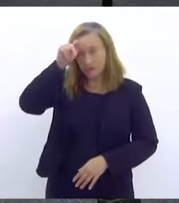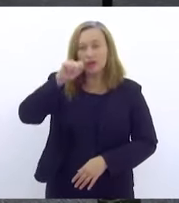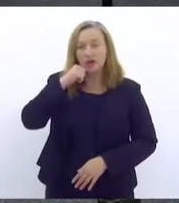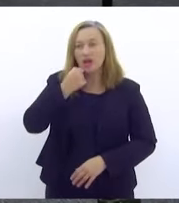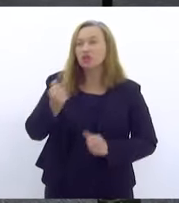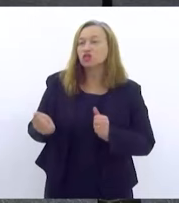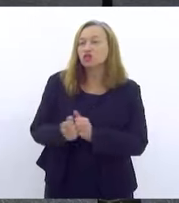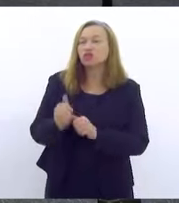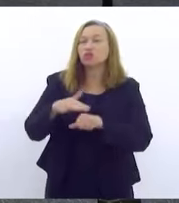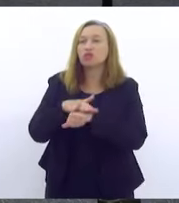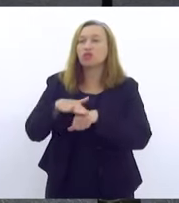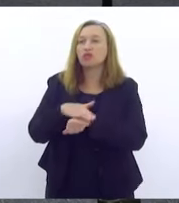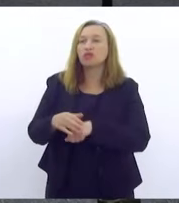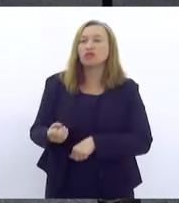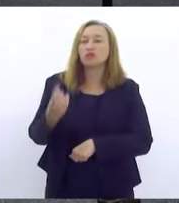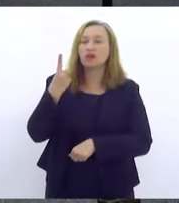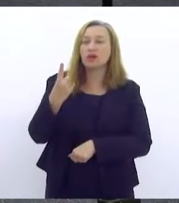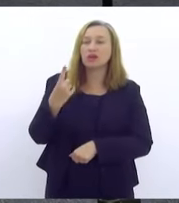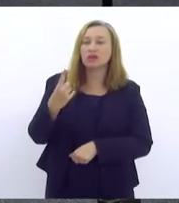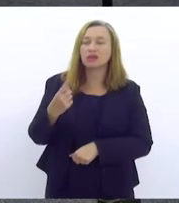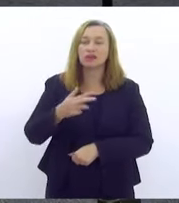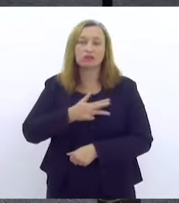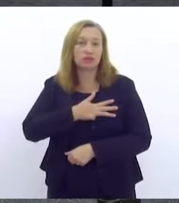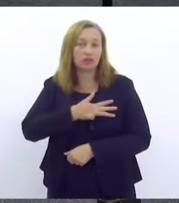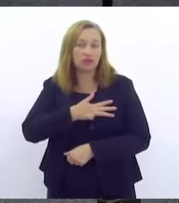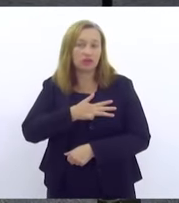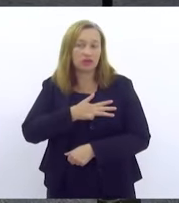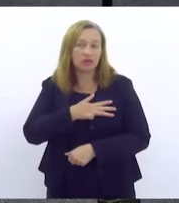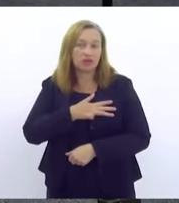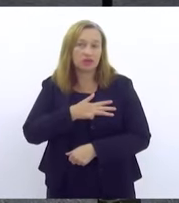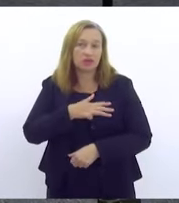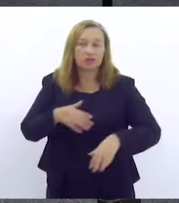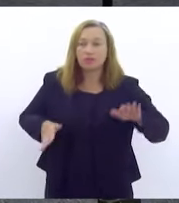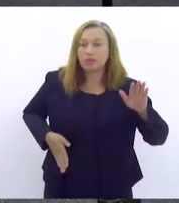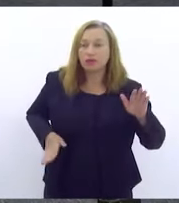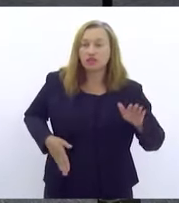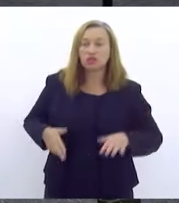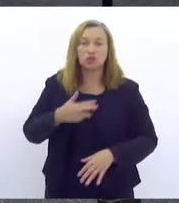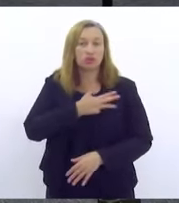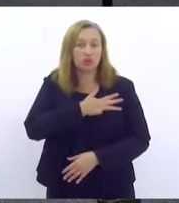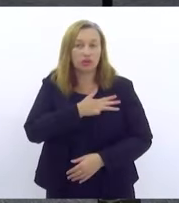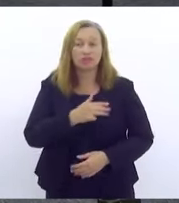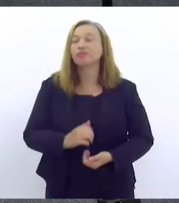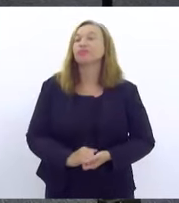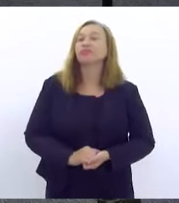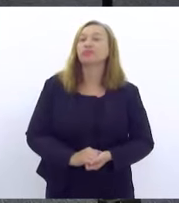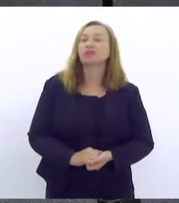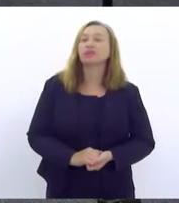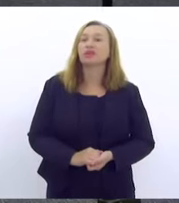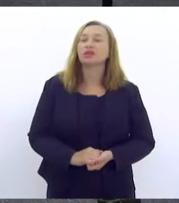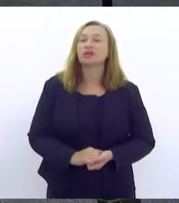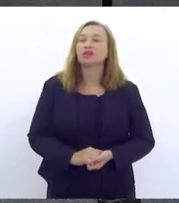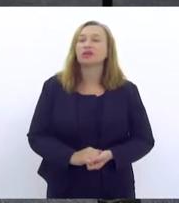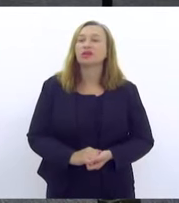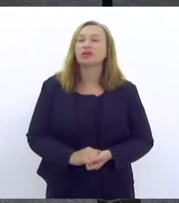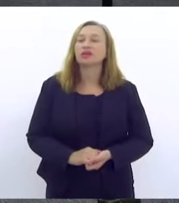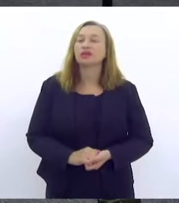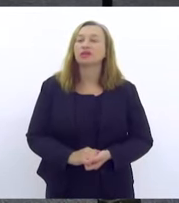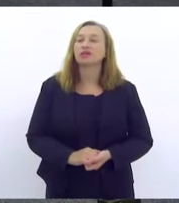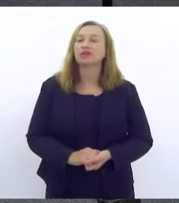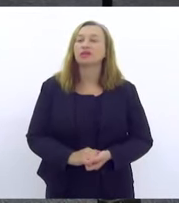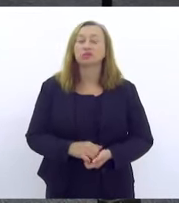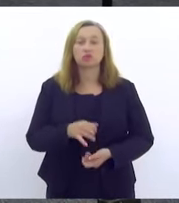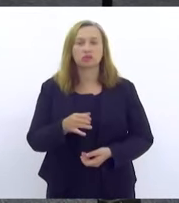em conversa com o ex-presidiário Lula. O bandido Lula. E aí, o que deixa a